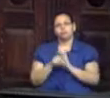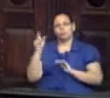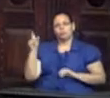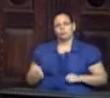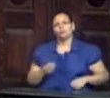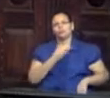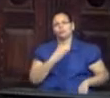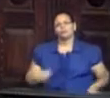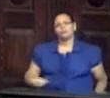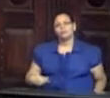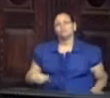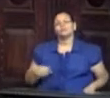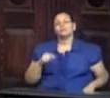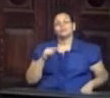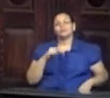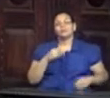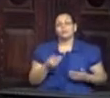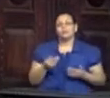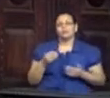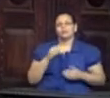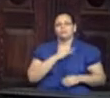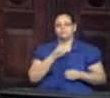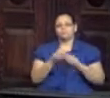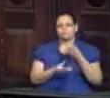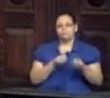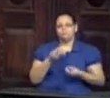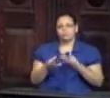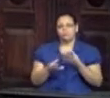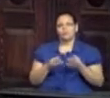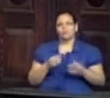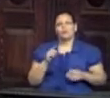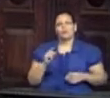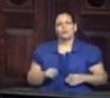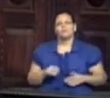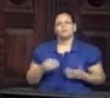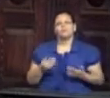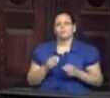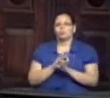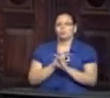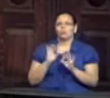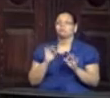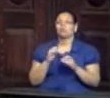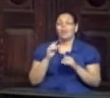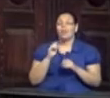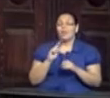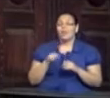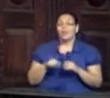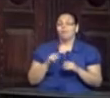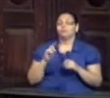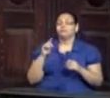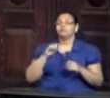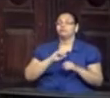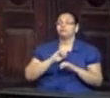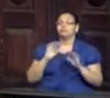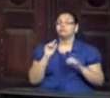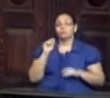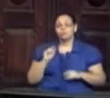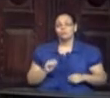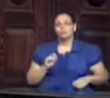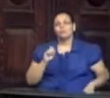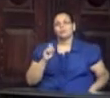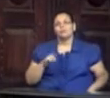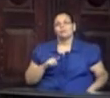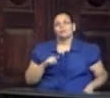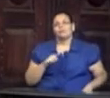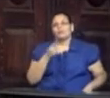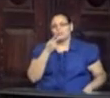recorte em cima de determinados incentivos fiscais, é ótimo, é óbvio que a sociedade dirá: os incentivos fiscais